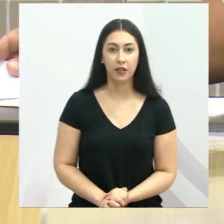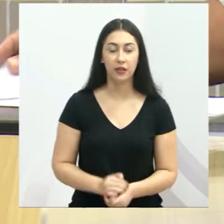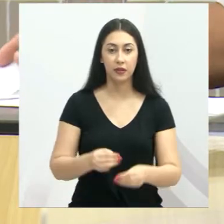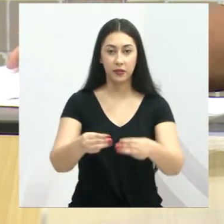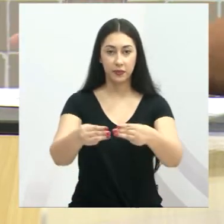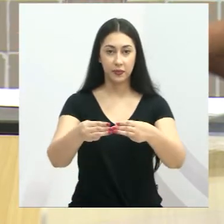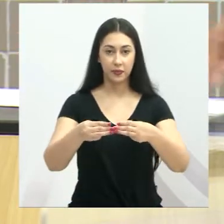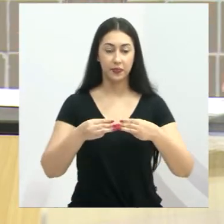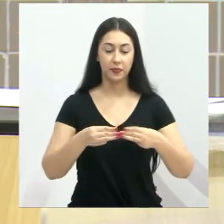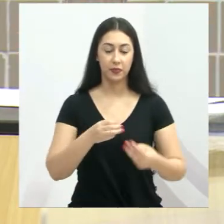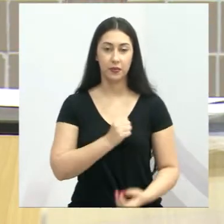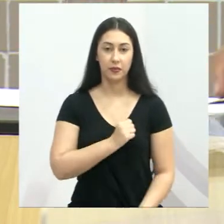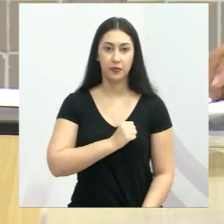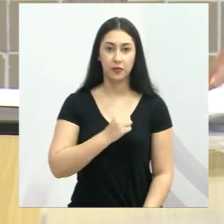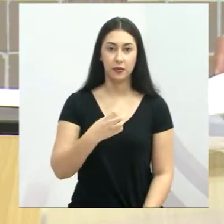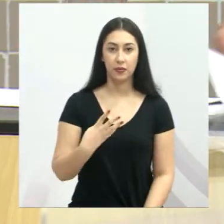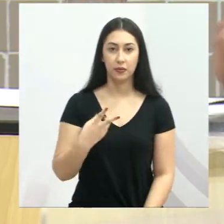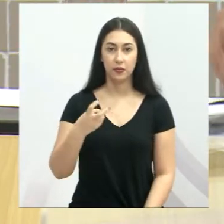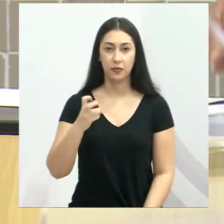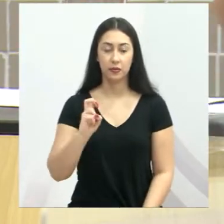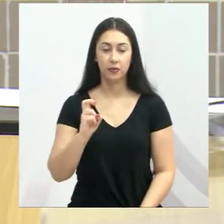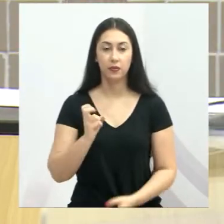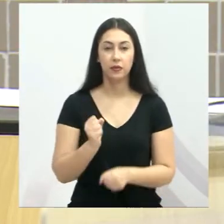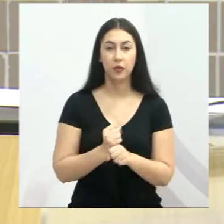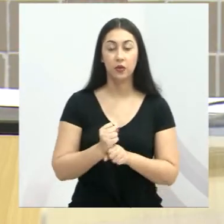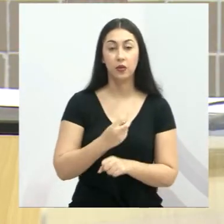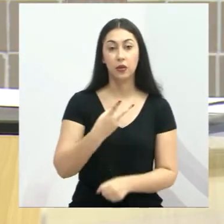Moção 45, 2021.